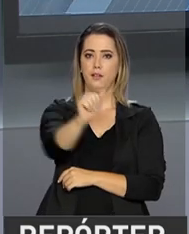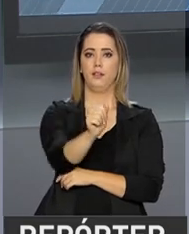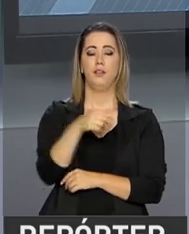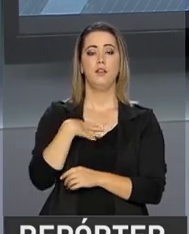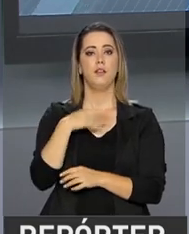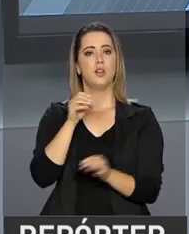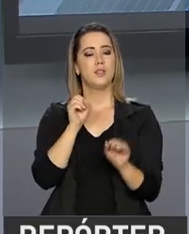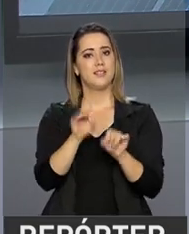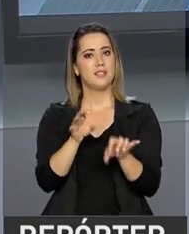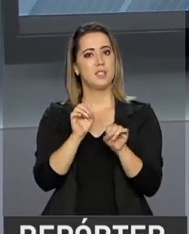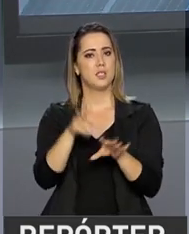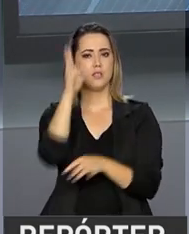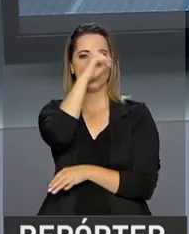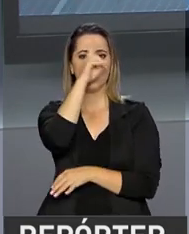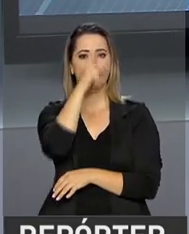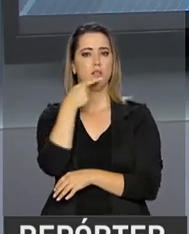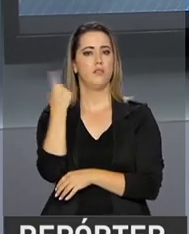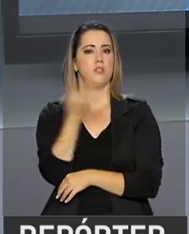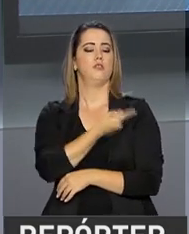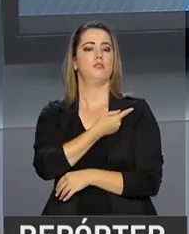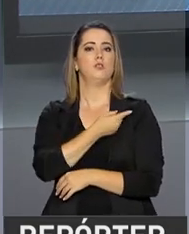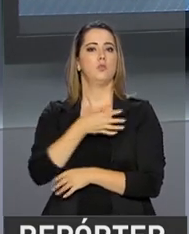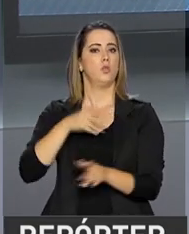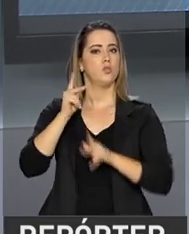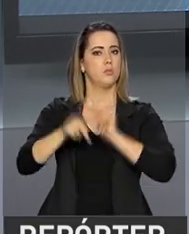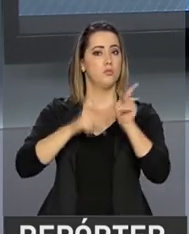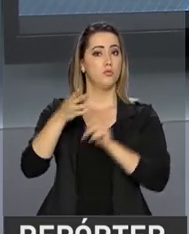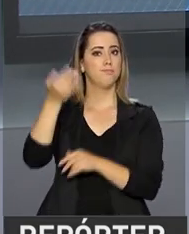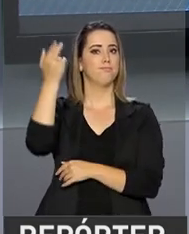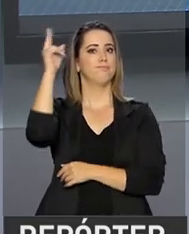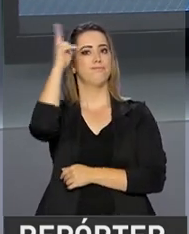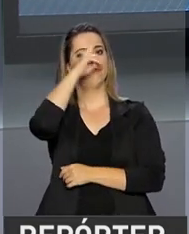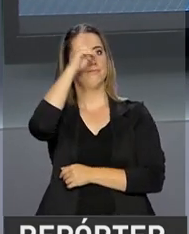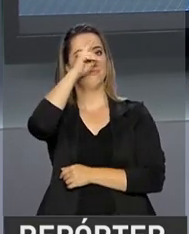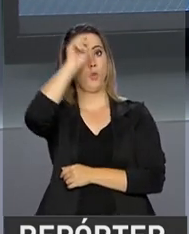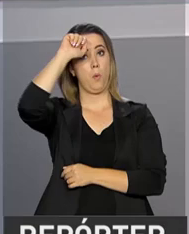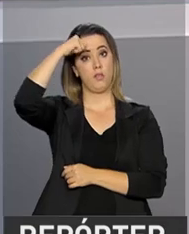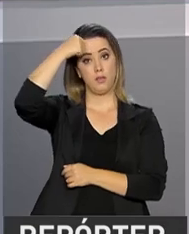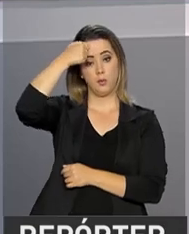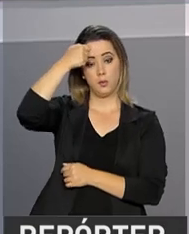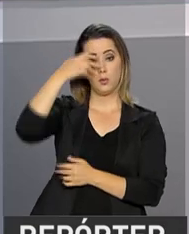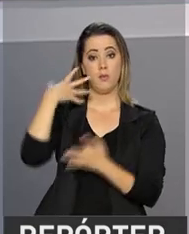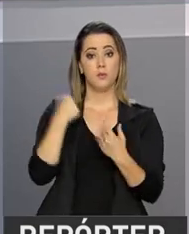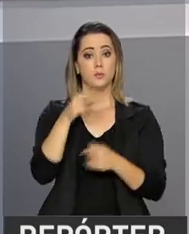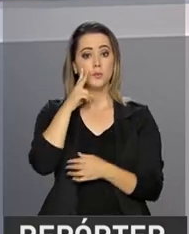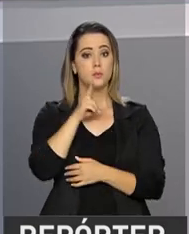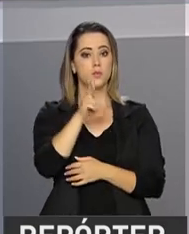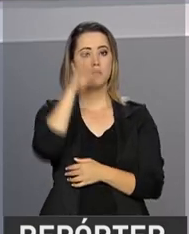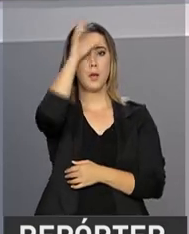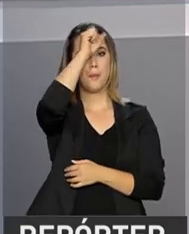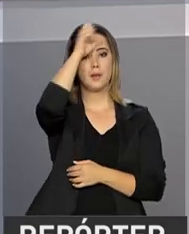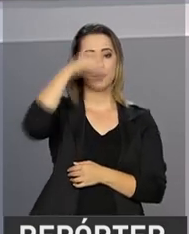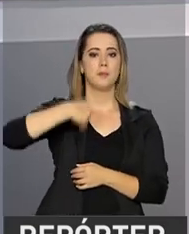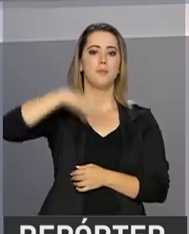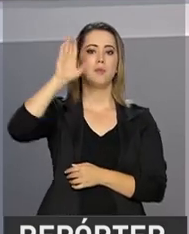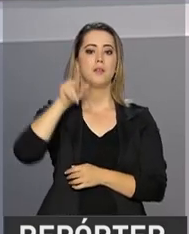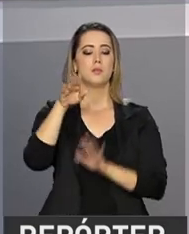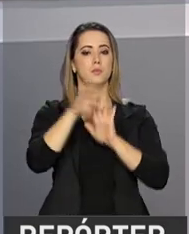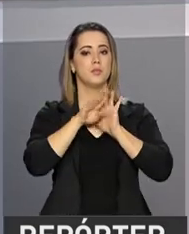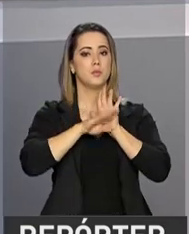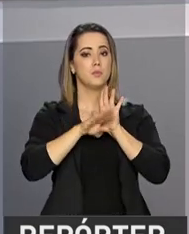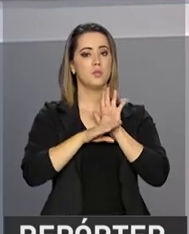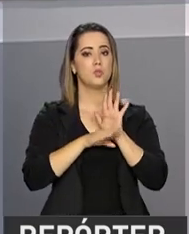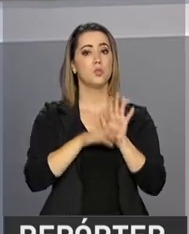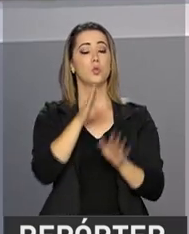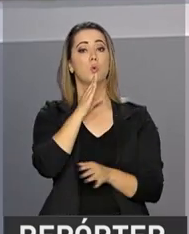falar sobre as nossas origens africanas e valorizar os antepassados negros vamos agora aprender um pouco mais sobre esse projeto